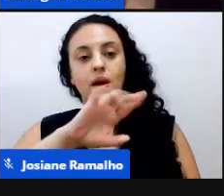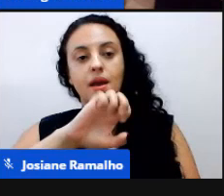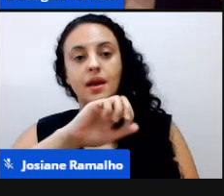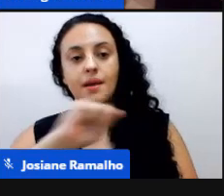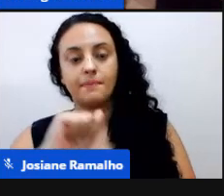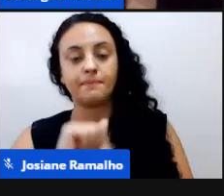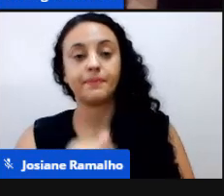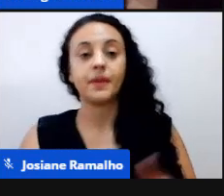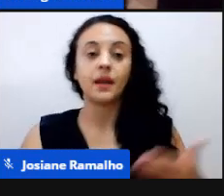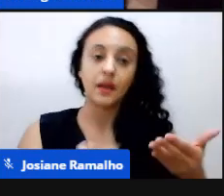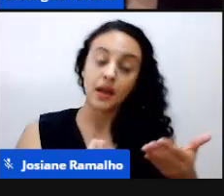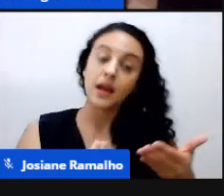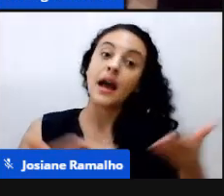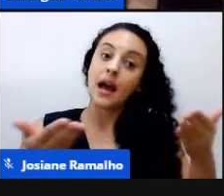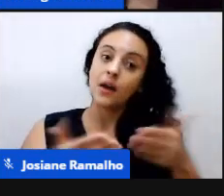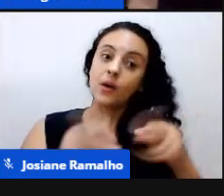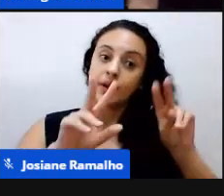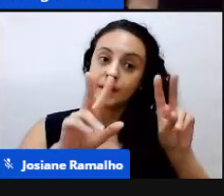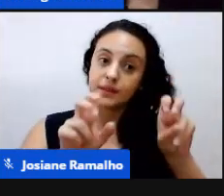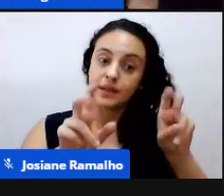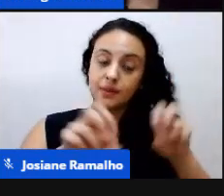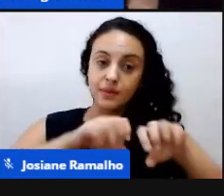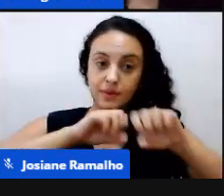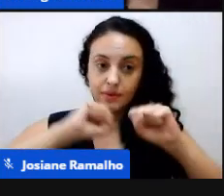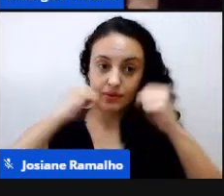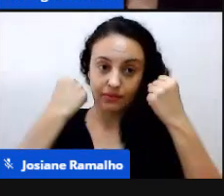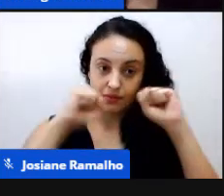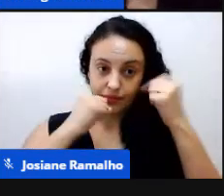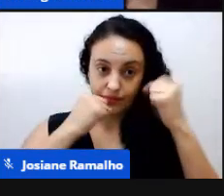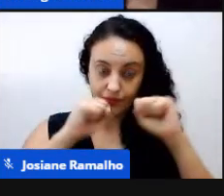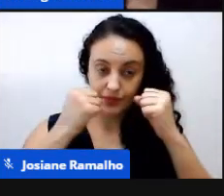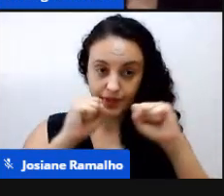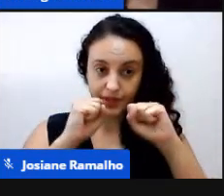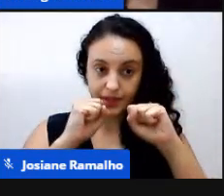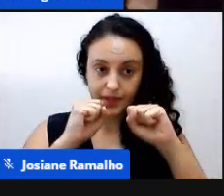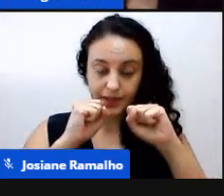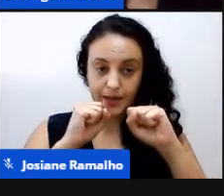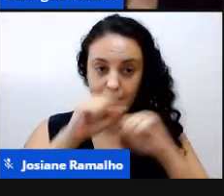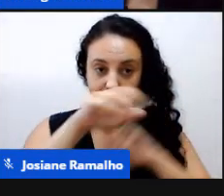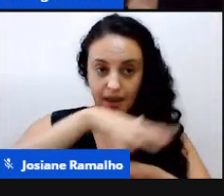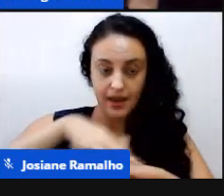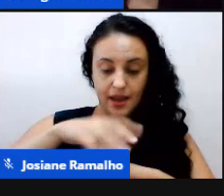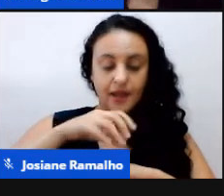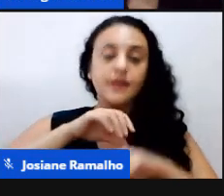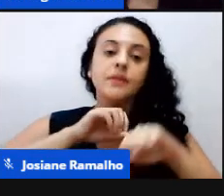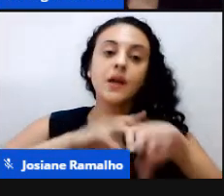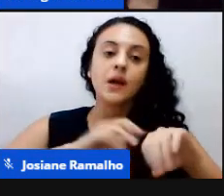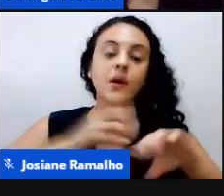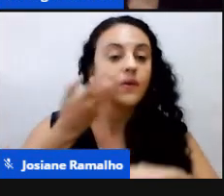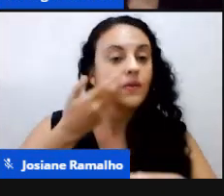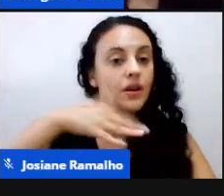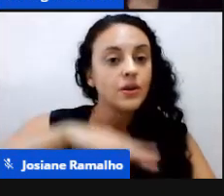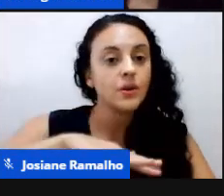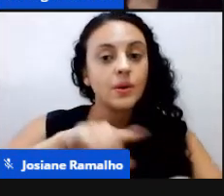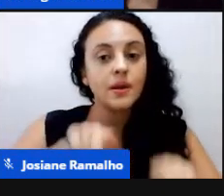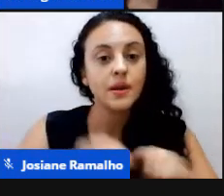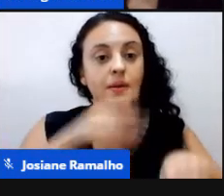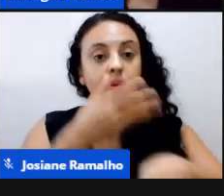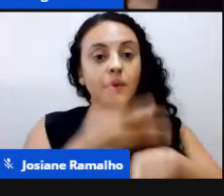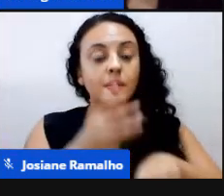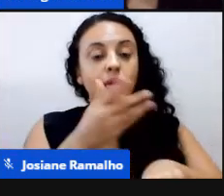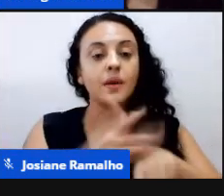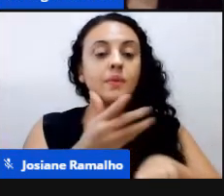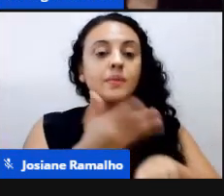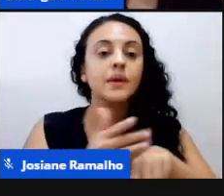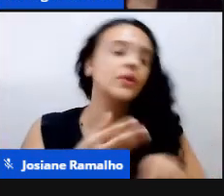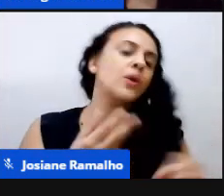Elisângela, tratando desse assunto da educação física na educação infantil e as práticas, como que se fundamenta a educação física